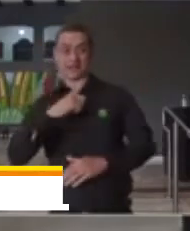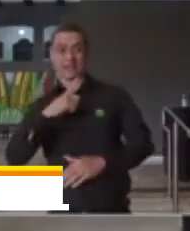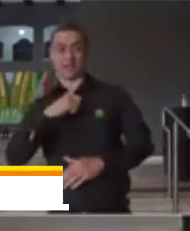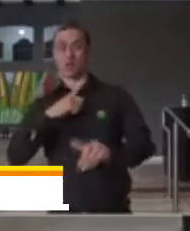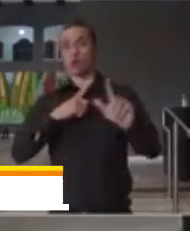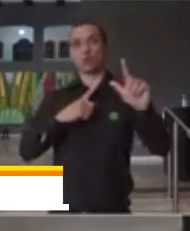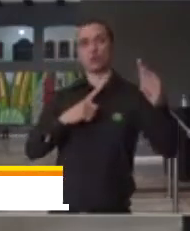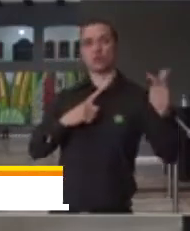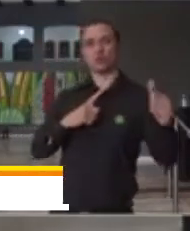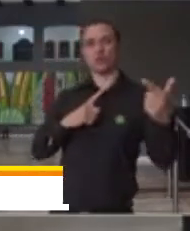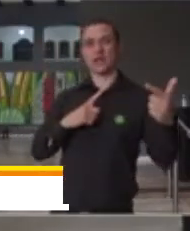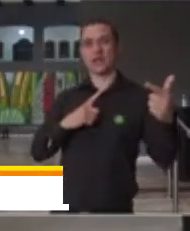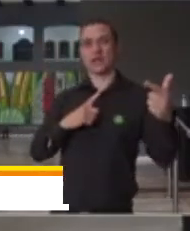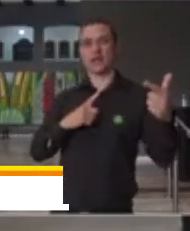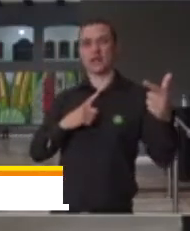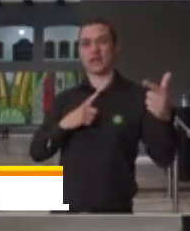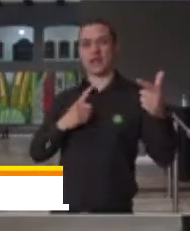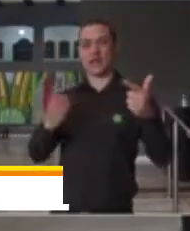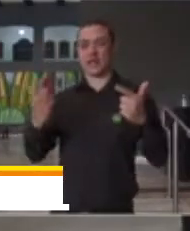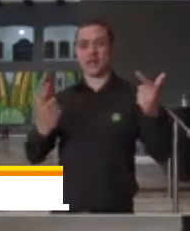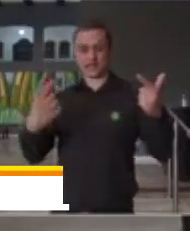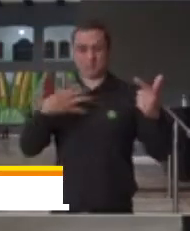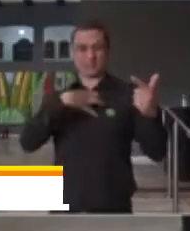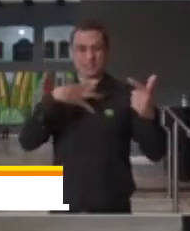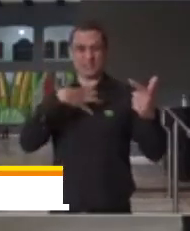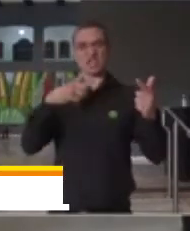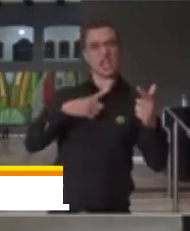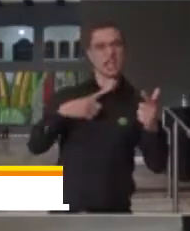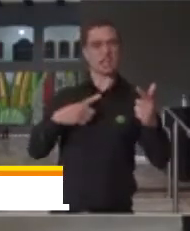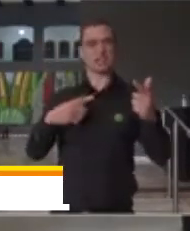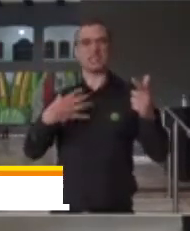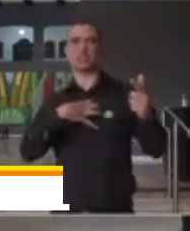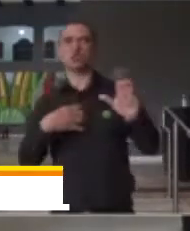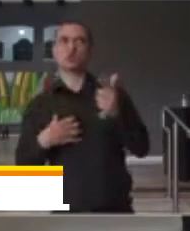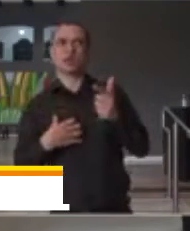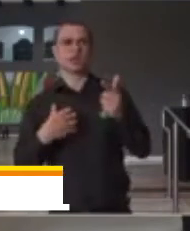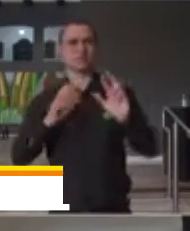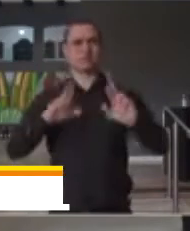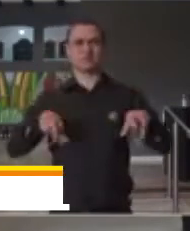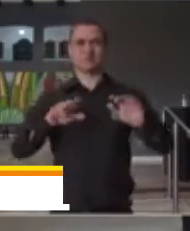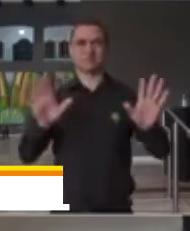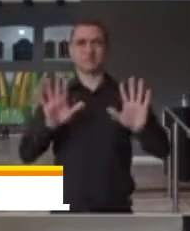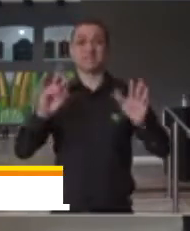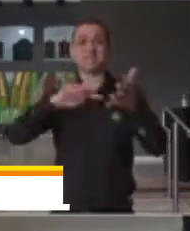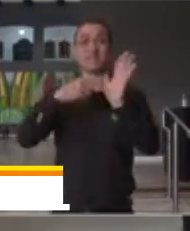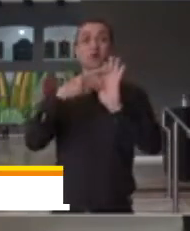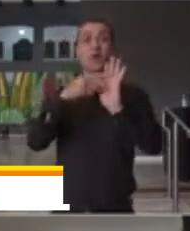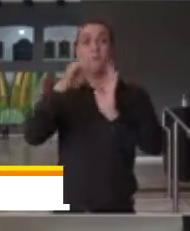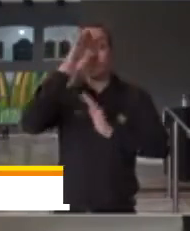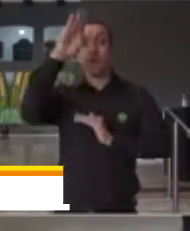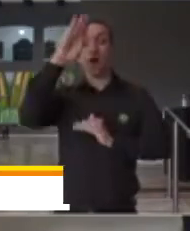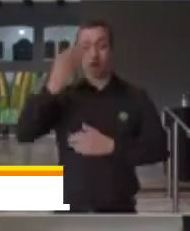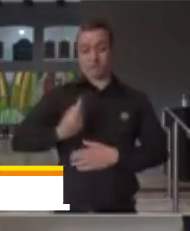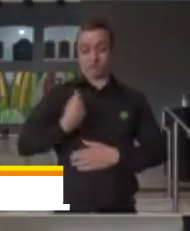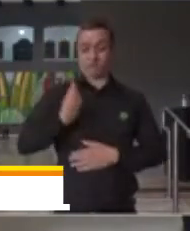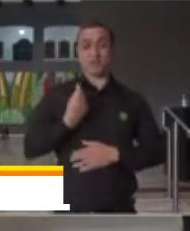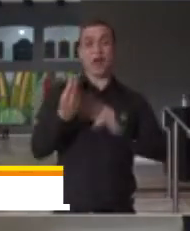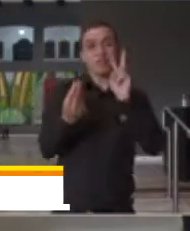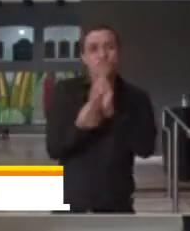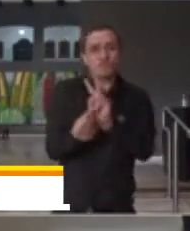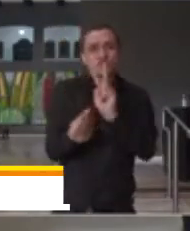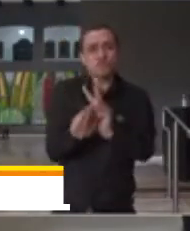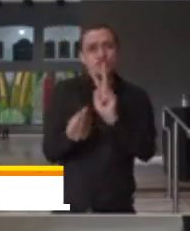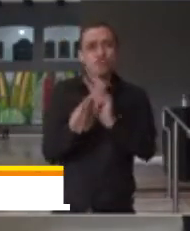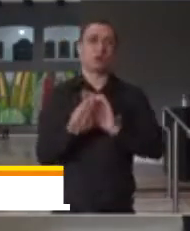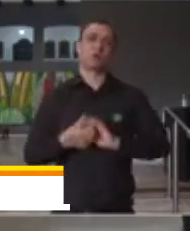não e este sentimento trata-se de proteger vidas e no